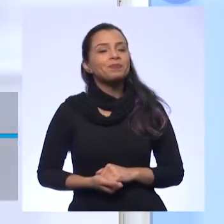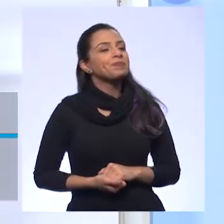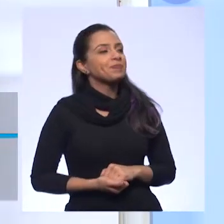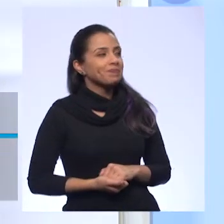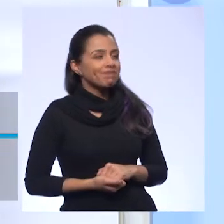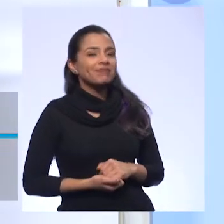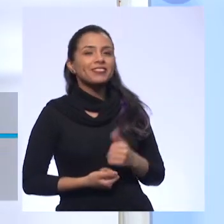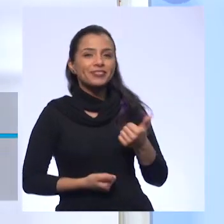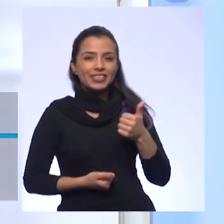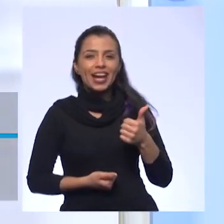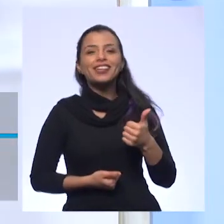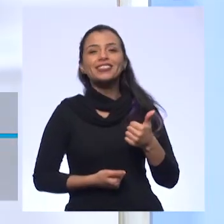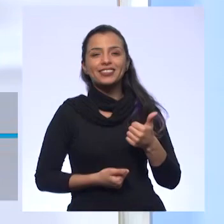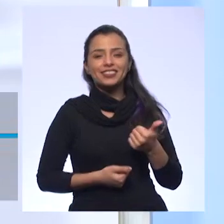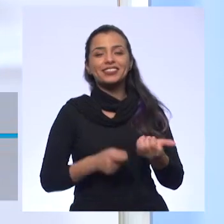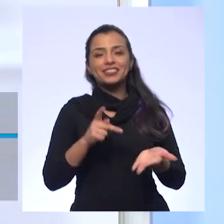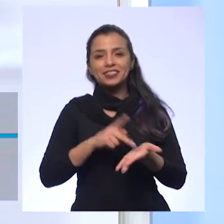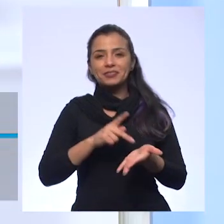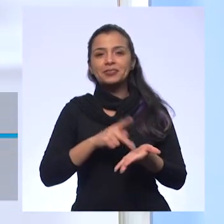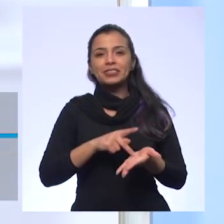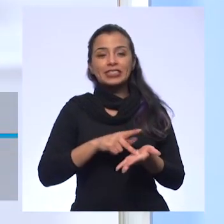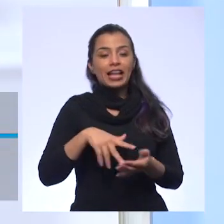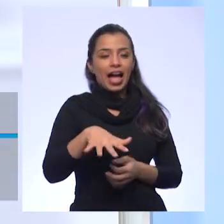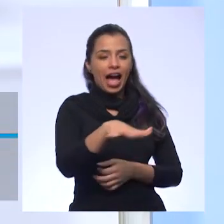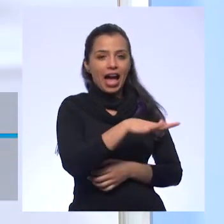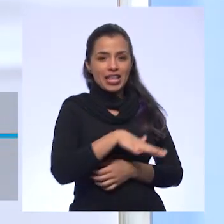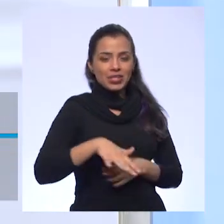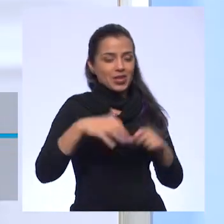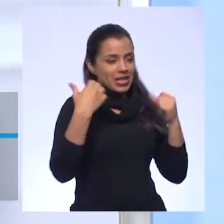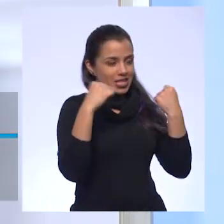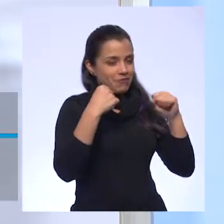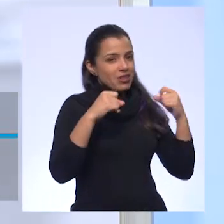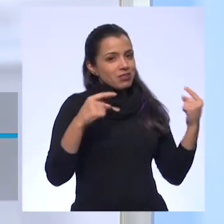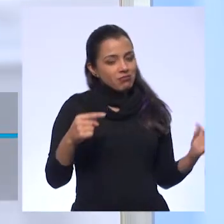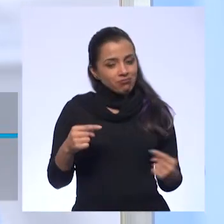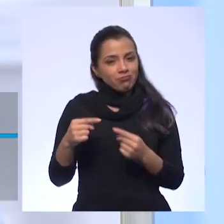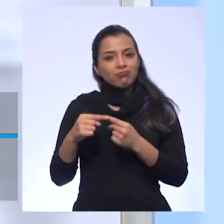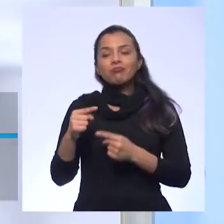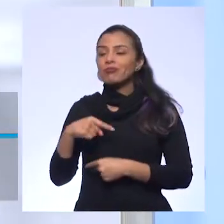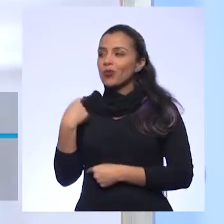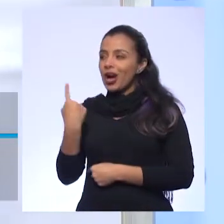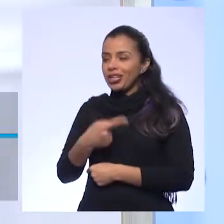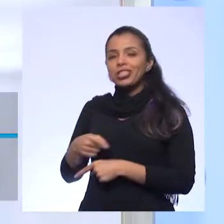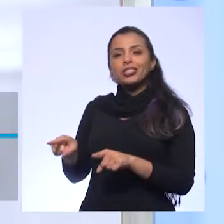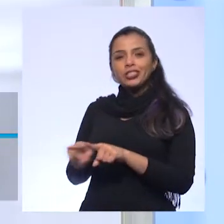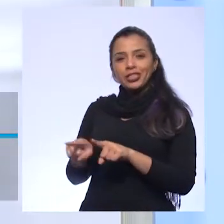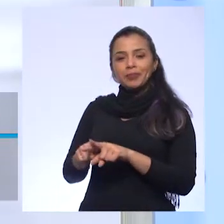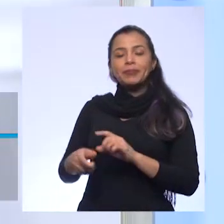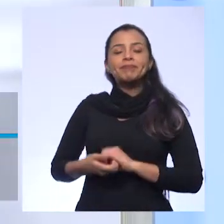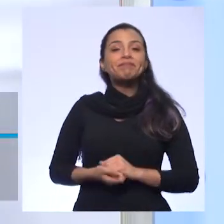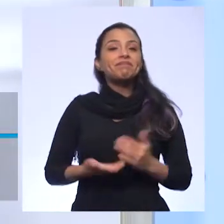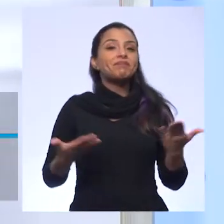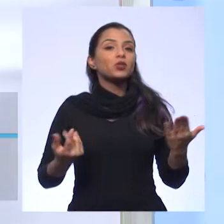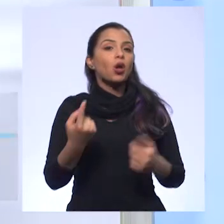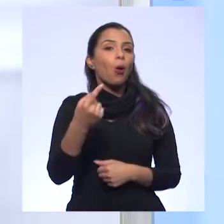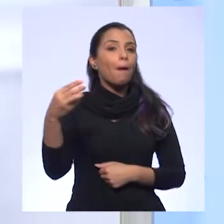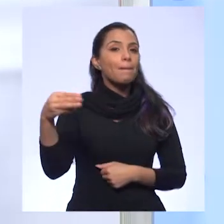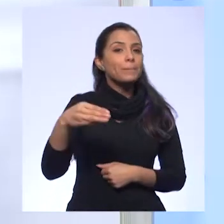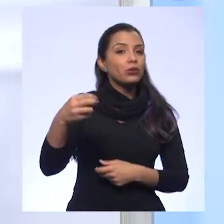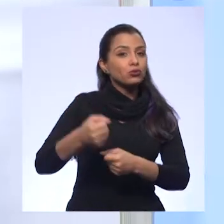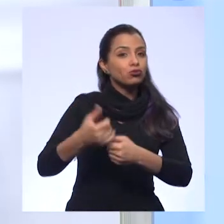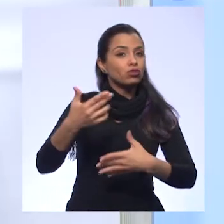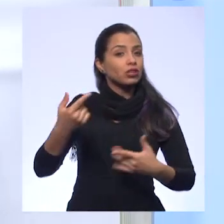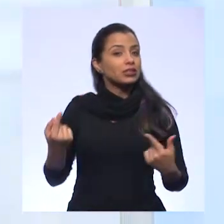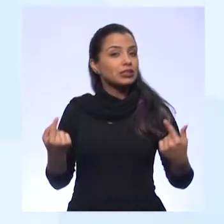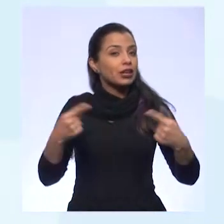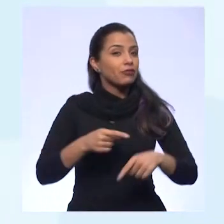das ciências naturais, né? Das ciências biológicas e naturais. Olha só, vou deixar um minuto no chat para você, um outro